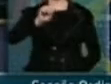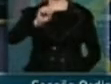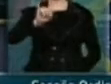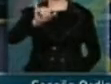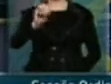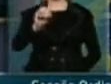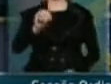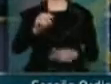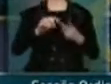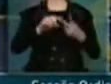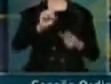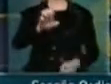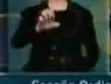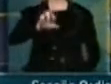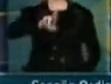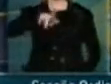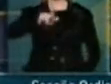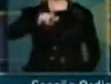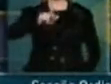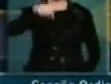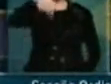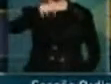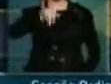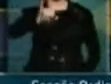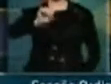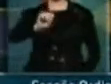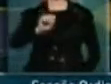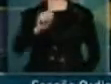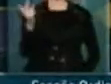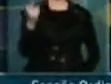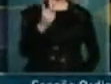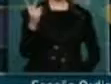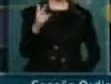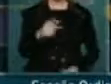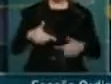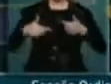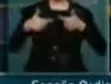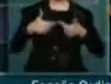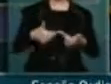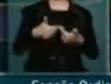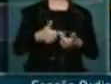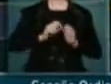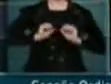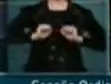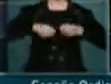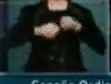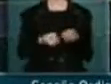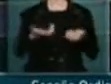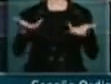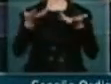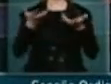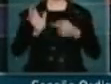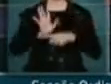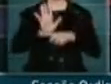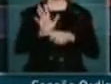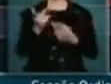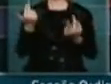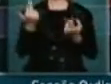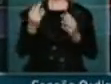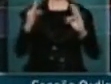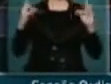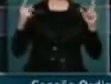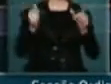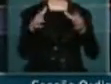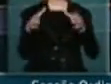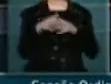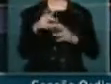deputado Cirquiz ambos os deputados estão empenhados nessa luta assim como toda a bancada